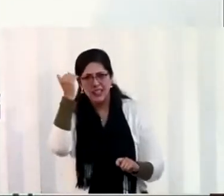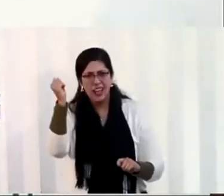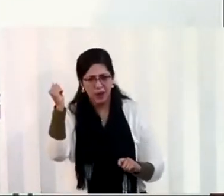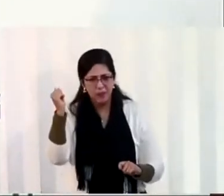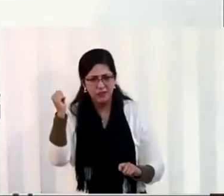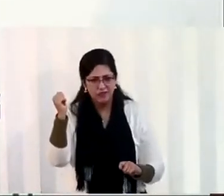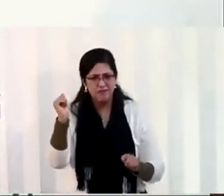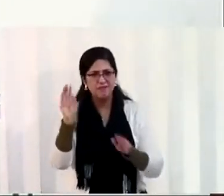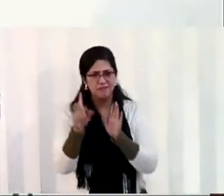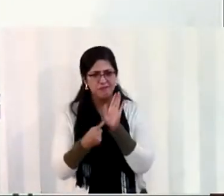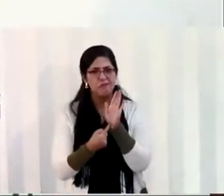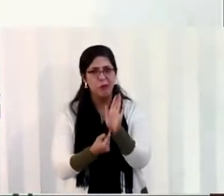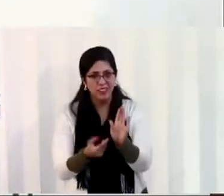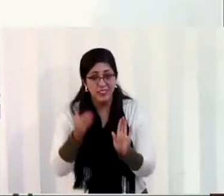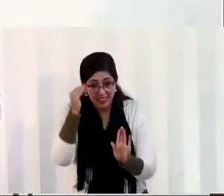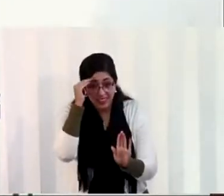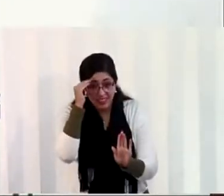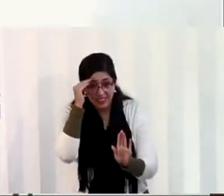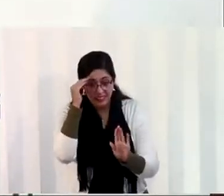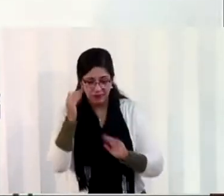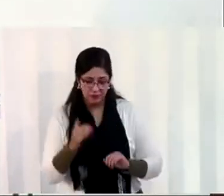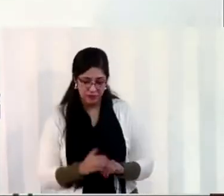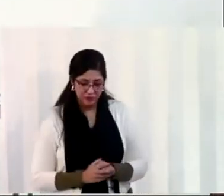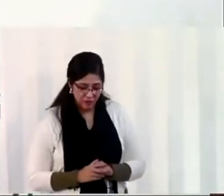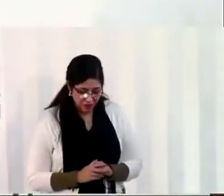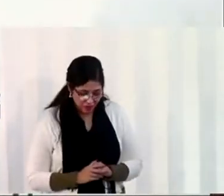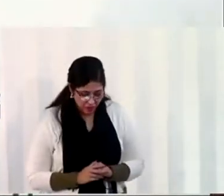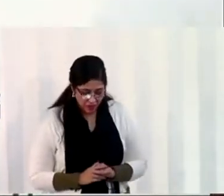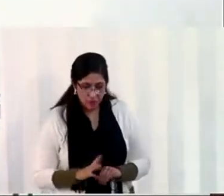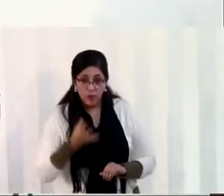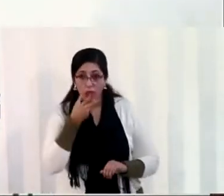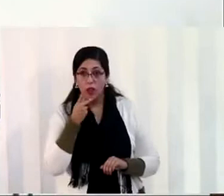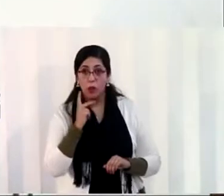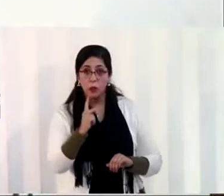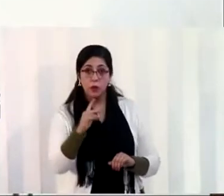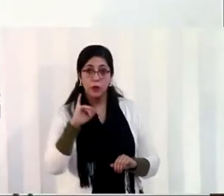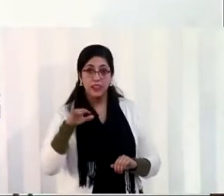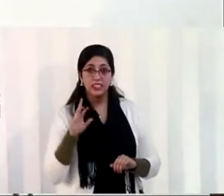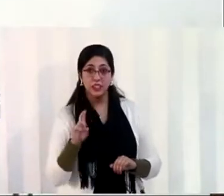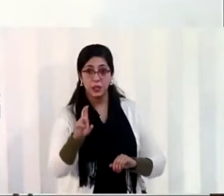povo. Crianças, quando vocês estiverem desenhando, vocês no lado esquerdo da folha,